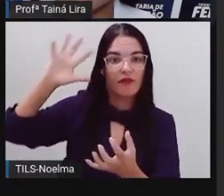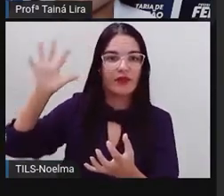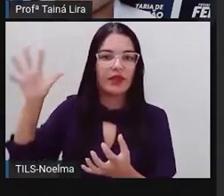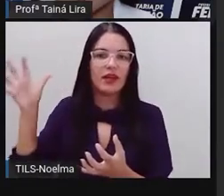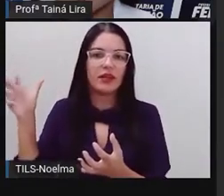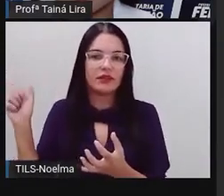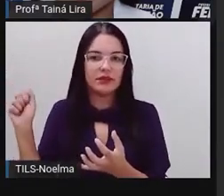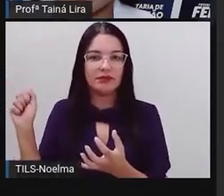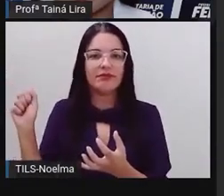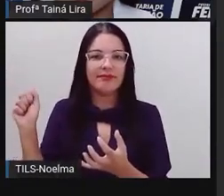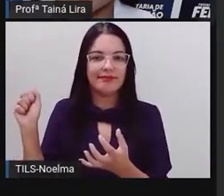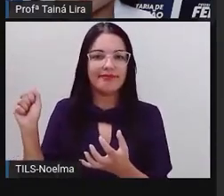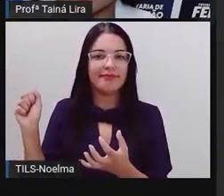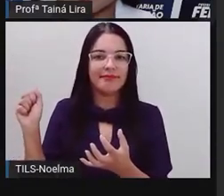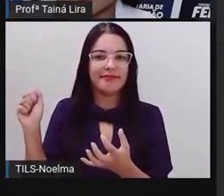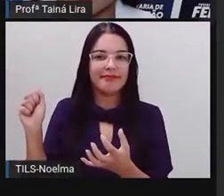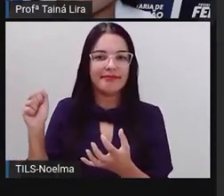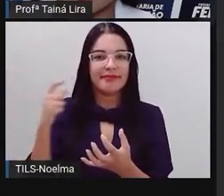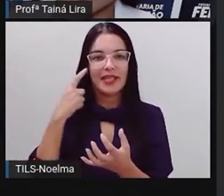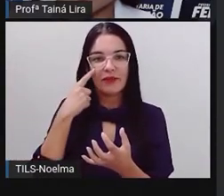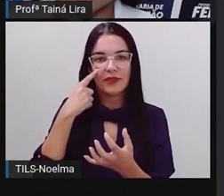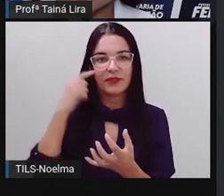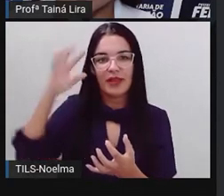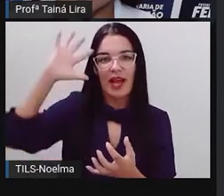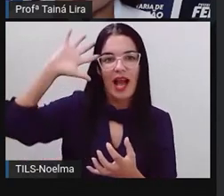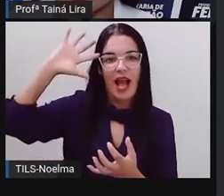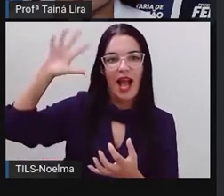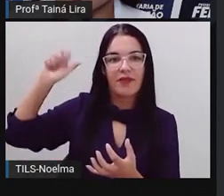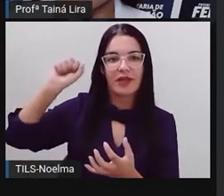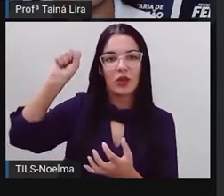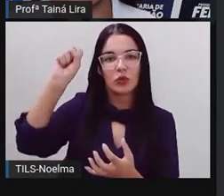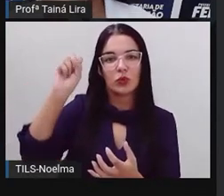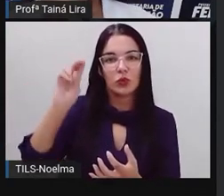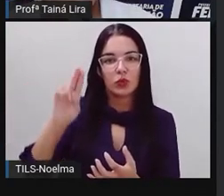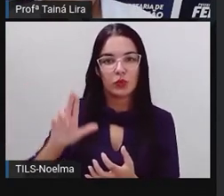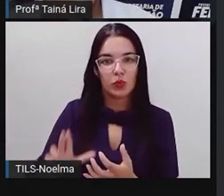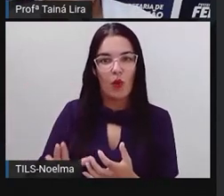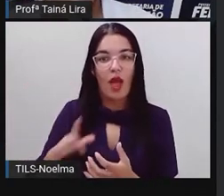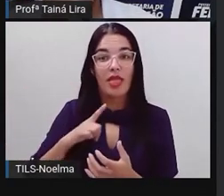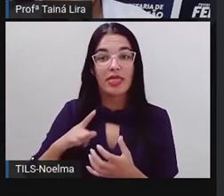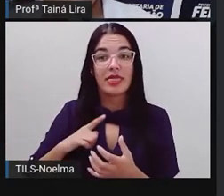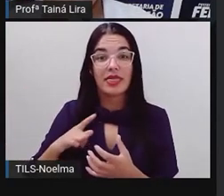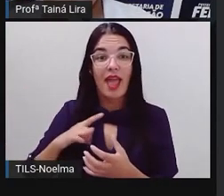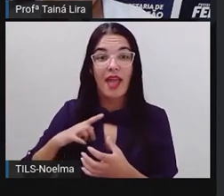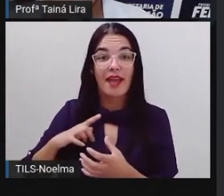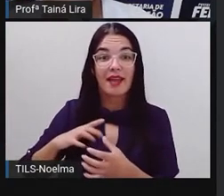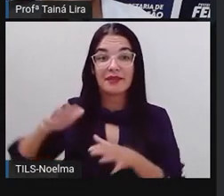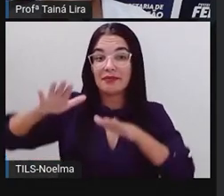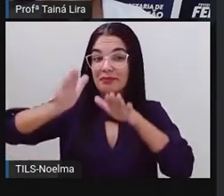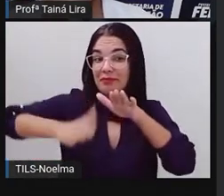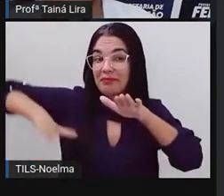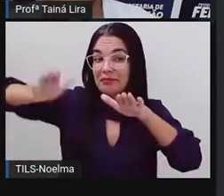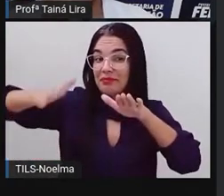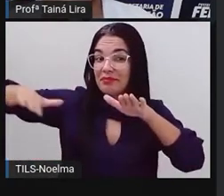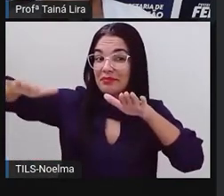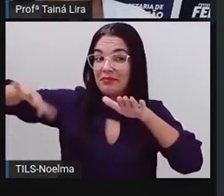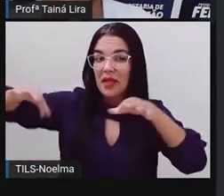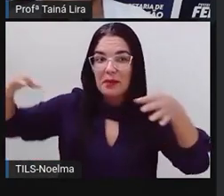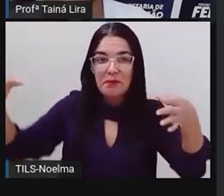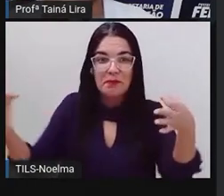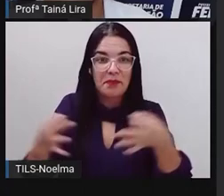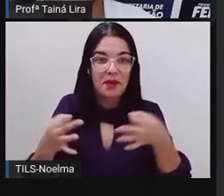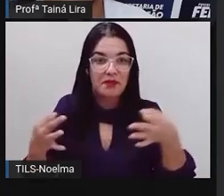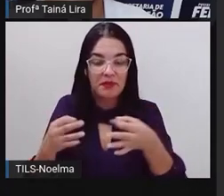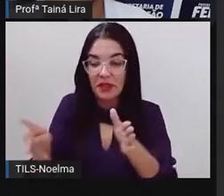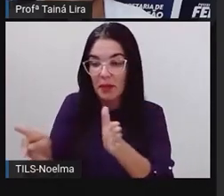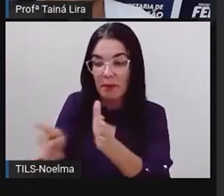Olha lá a gente tem lá o a África do Sul a gente tem a ilha of Madagascar que é uma ilha que